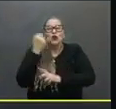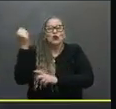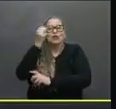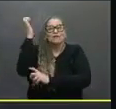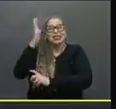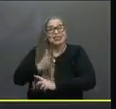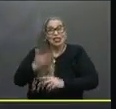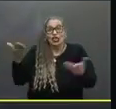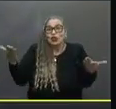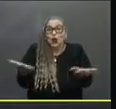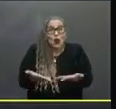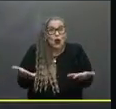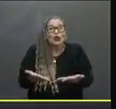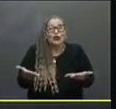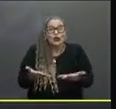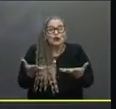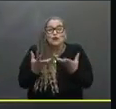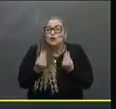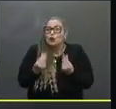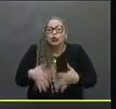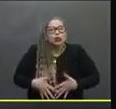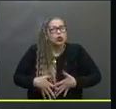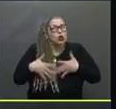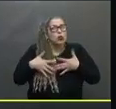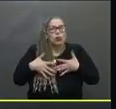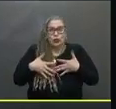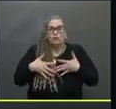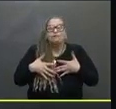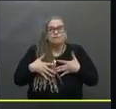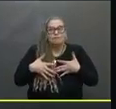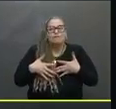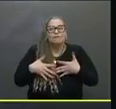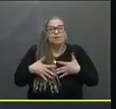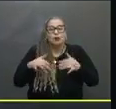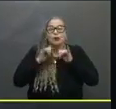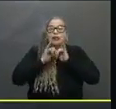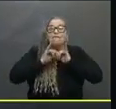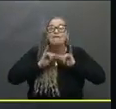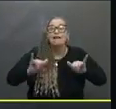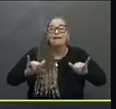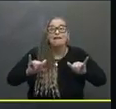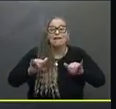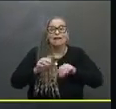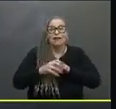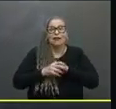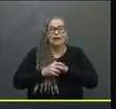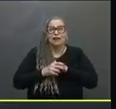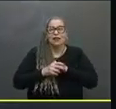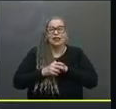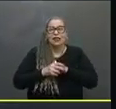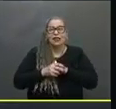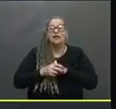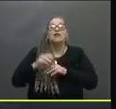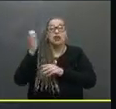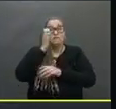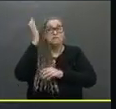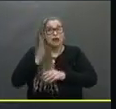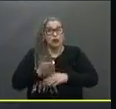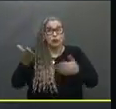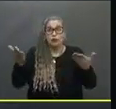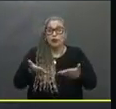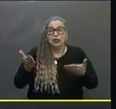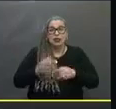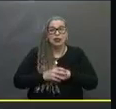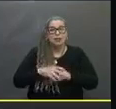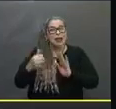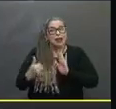que eu sou hoje, muito orgulho de poder ter virado brasileiro, ter